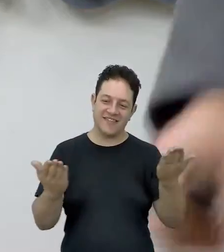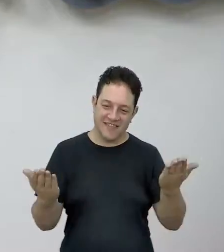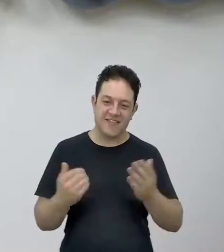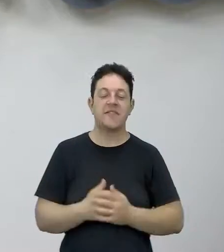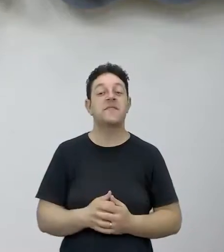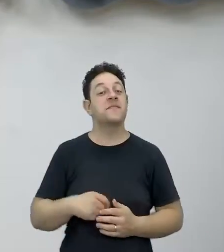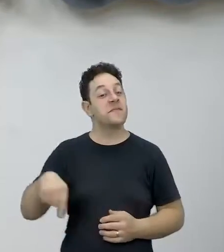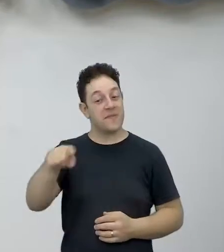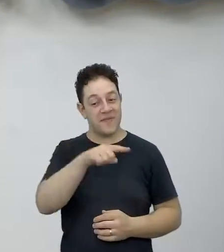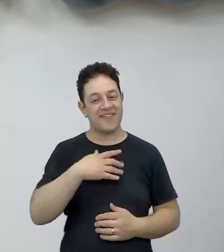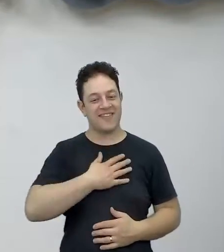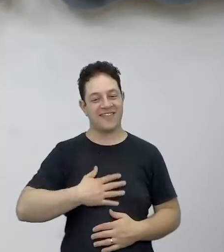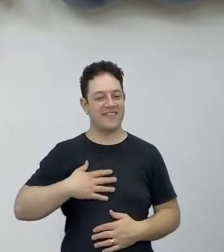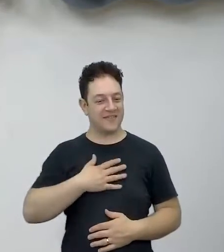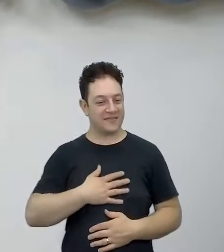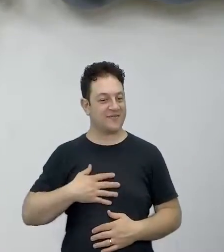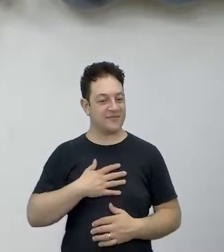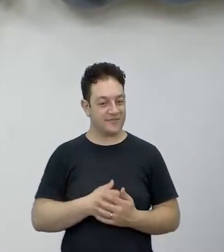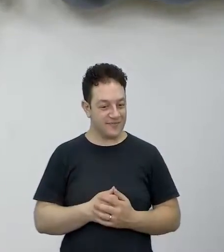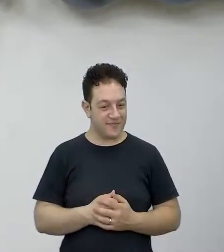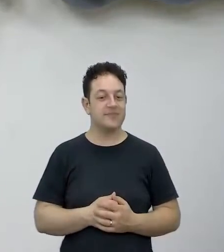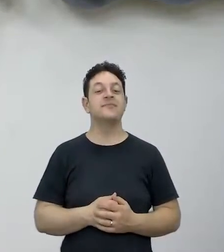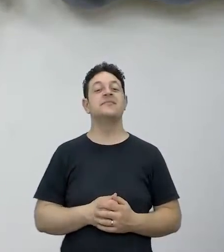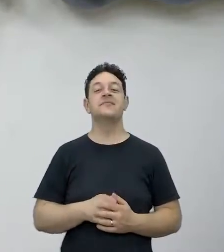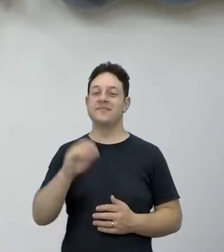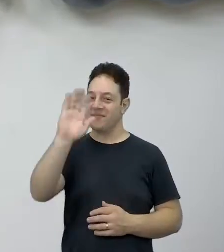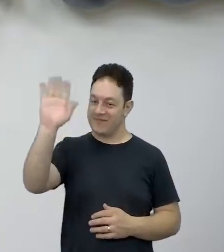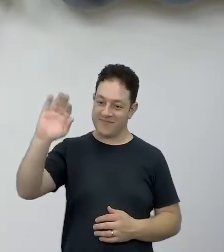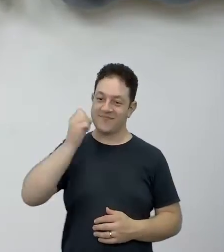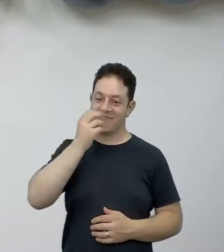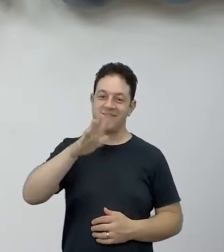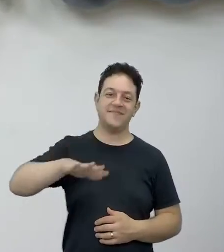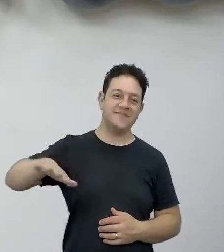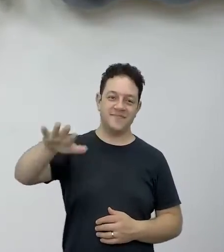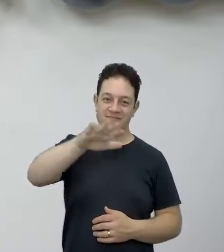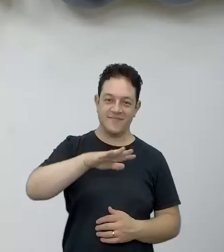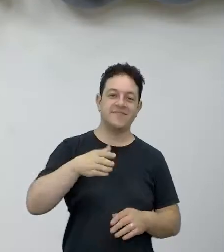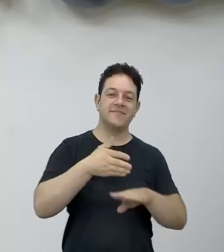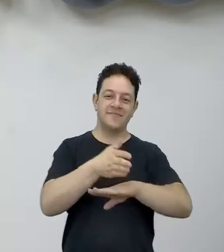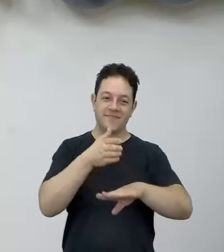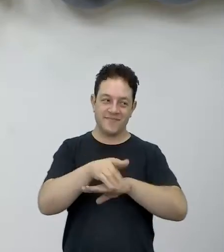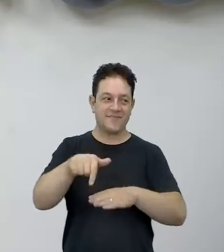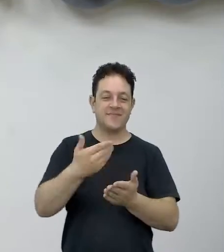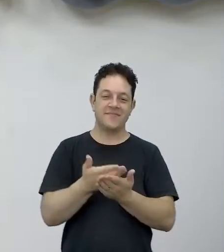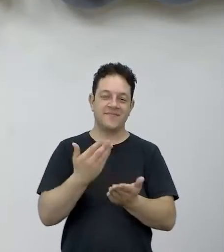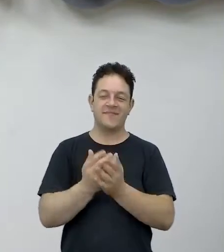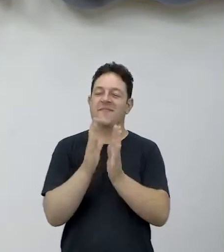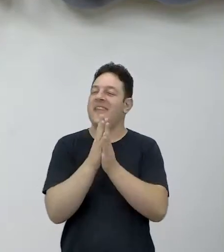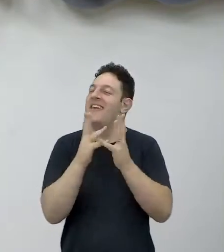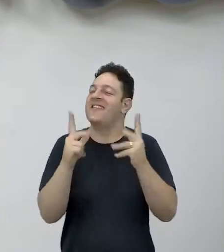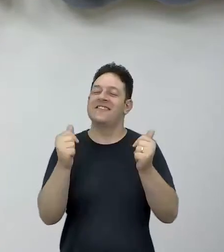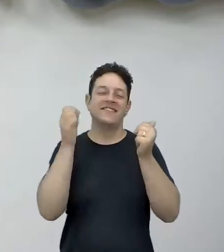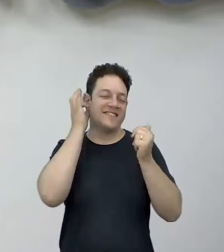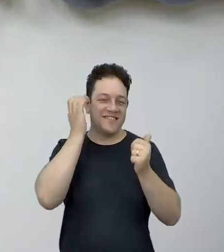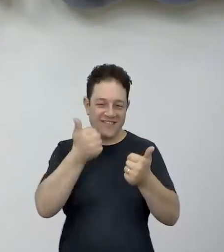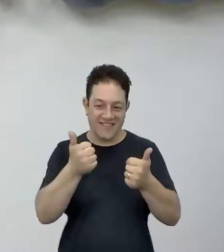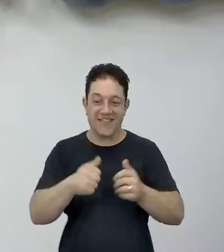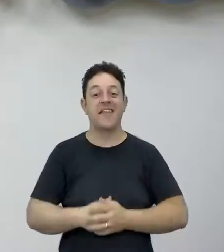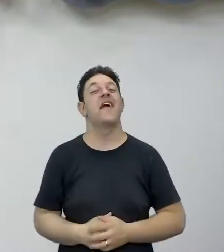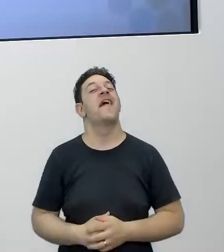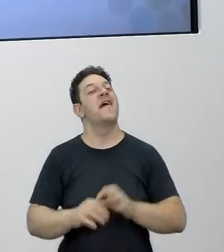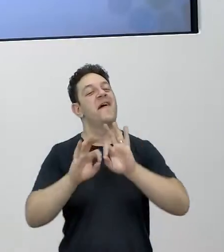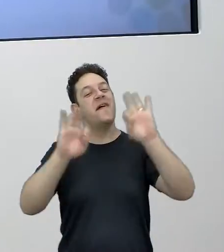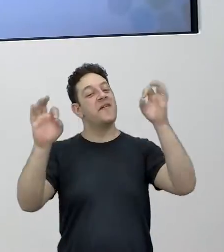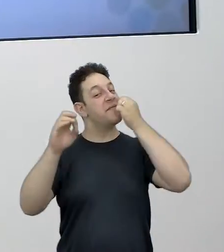prazer estar aqui. E um grande olá a todos para participar dessa aula maravilhosa. Vamos lá. Gostei do maravilhosa,